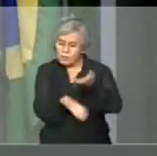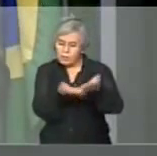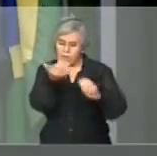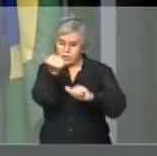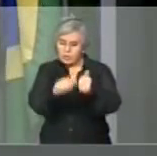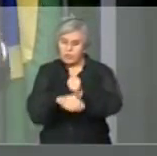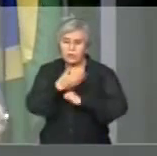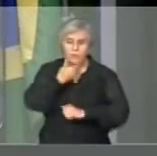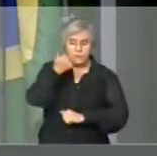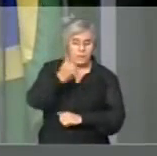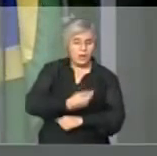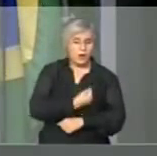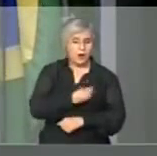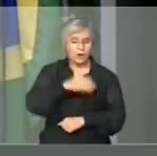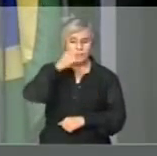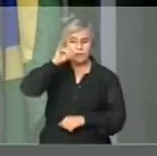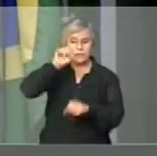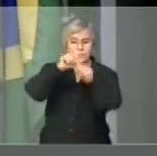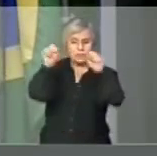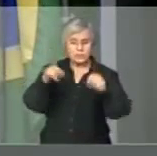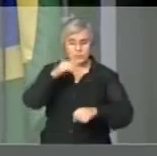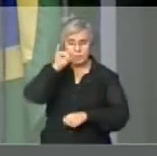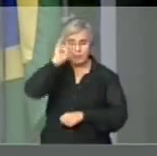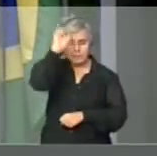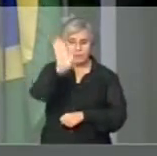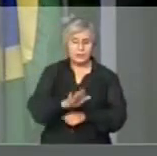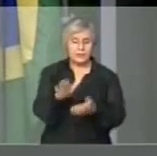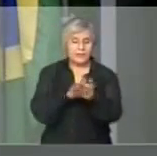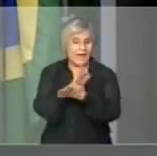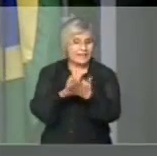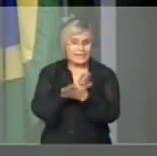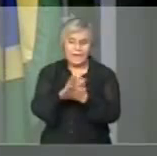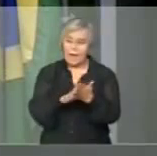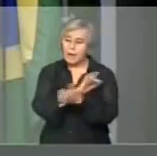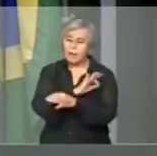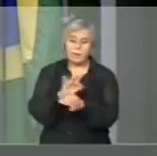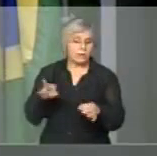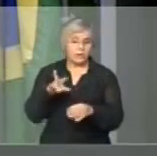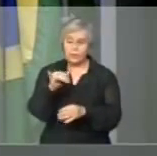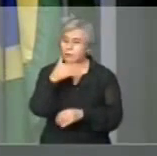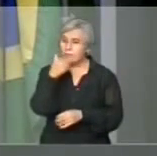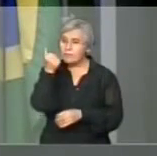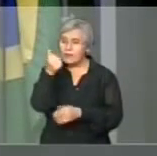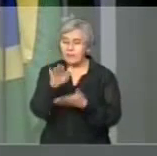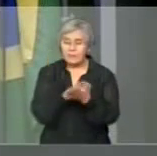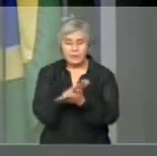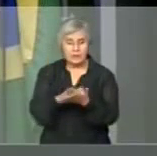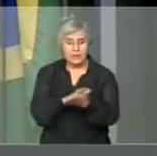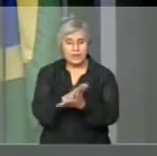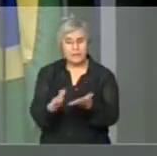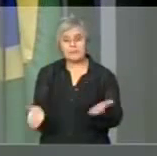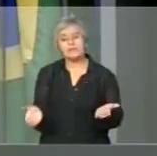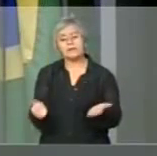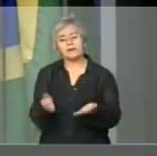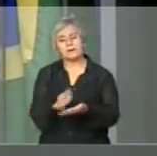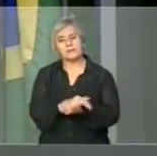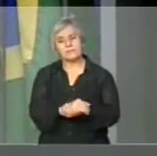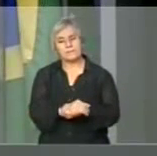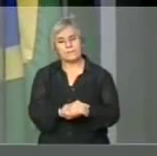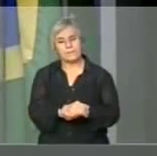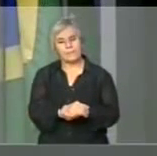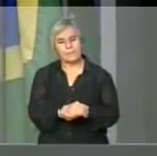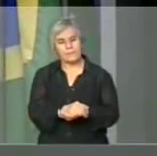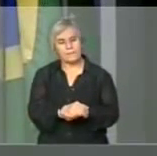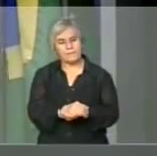equalização, manutenção do sistema elétrico brasileiro, que só não para porque o país decresce